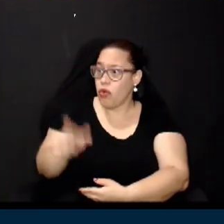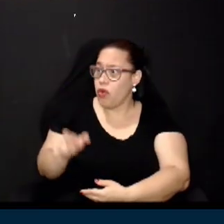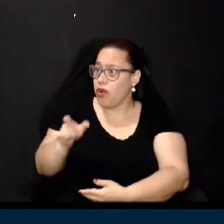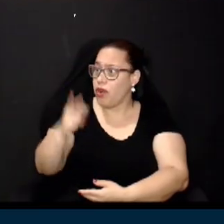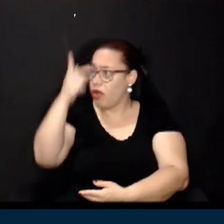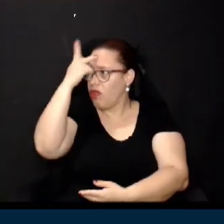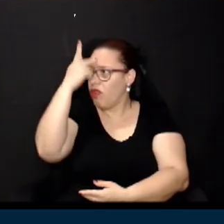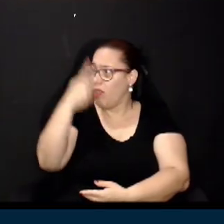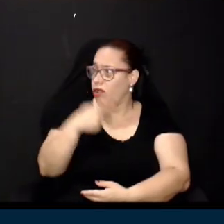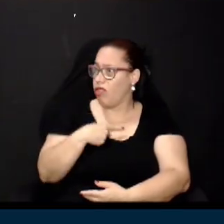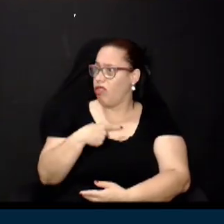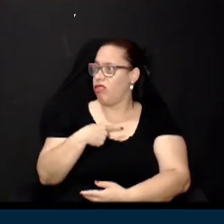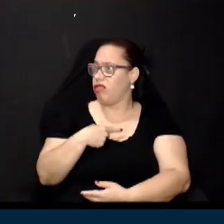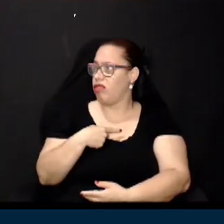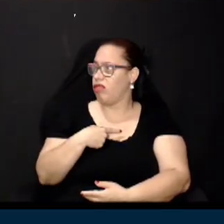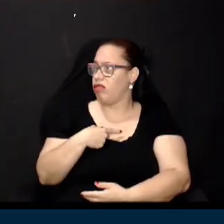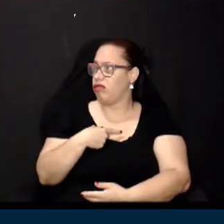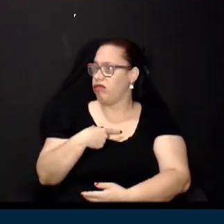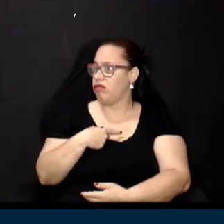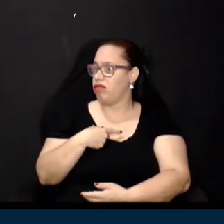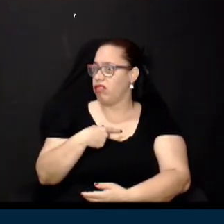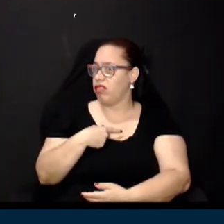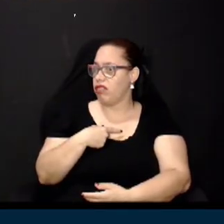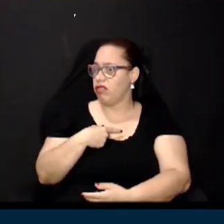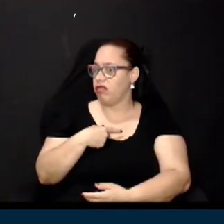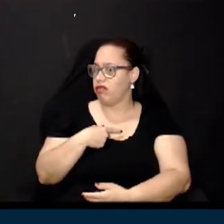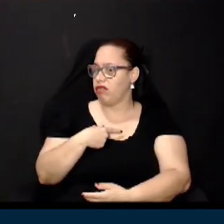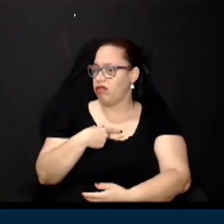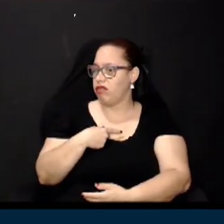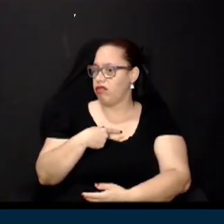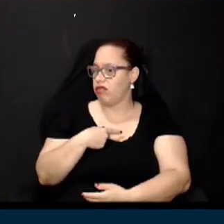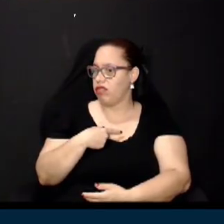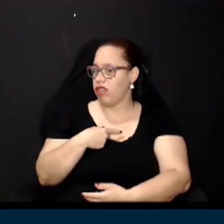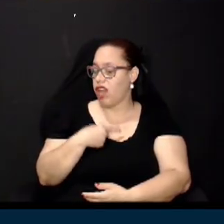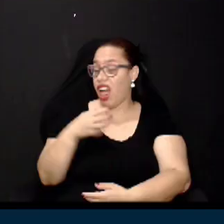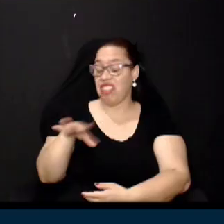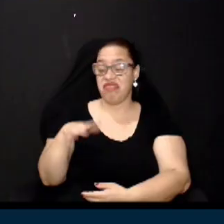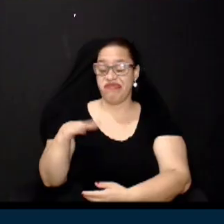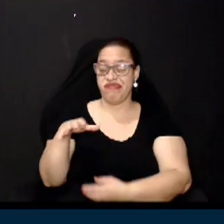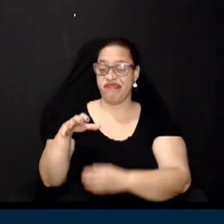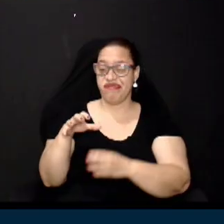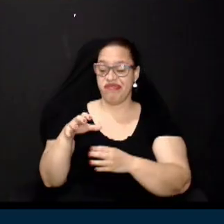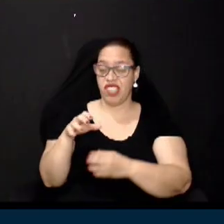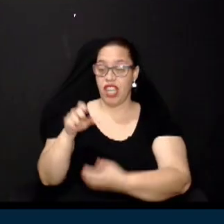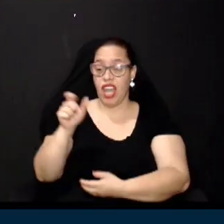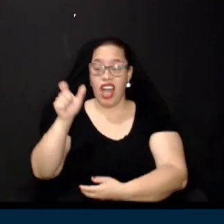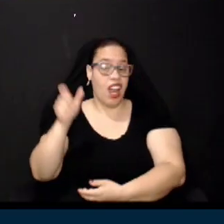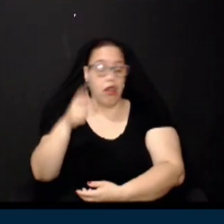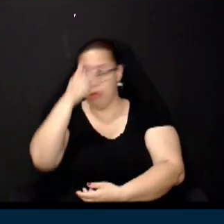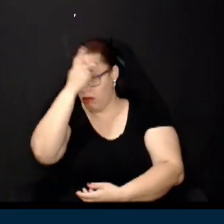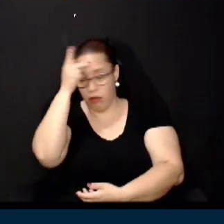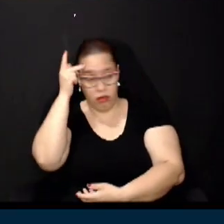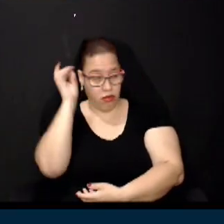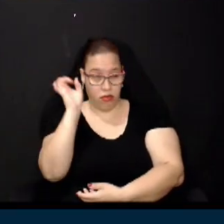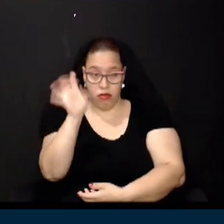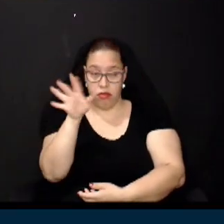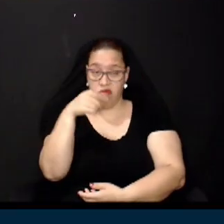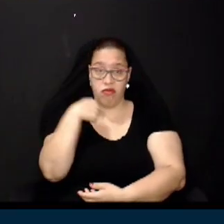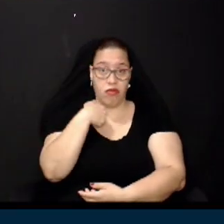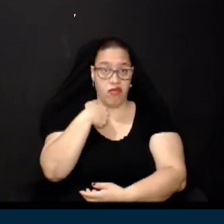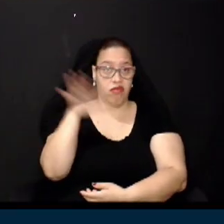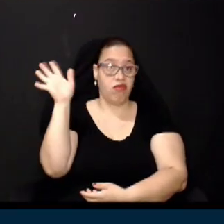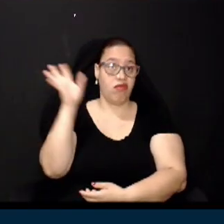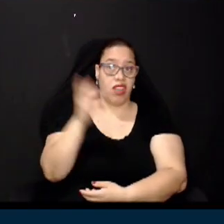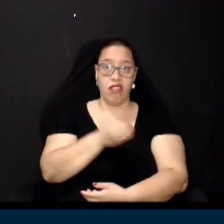segue sendo aquele fantoche, aquela pessoa que só vai vivendo